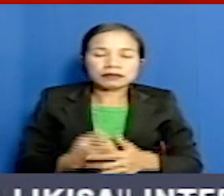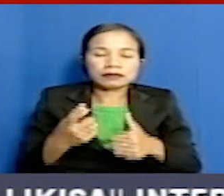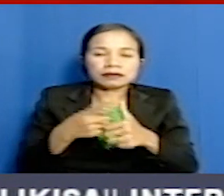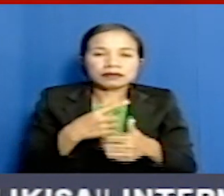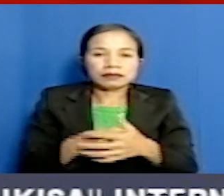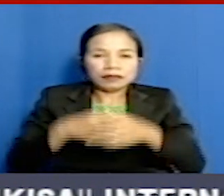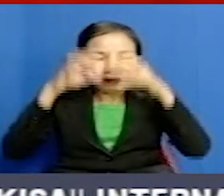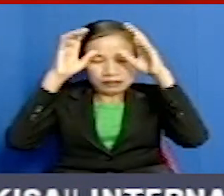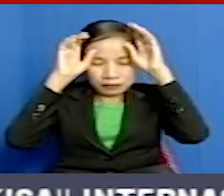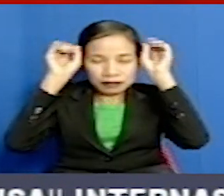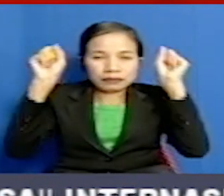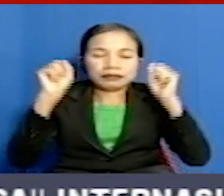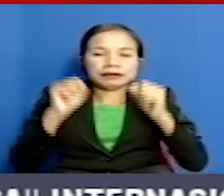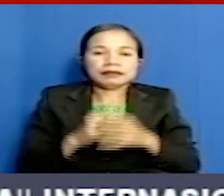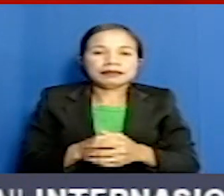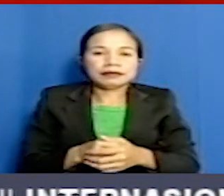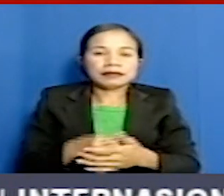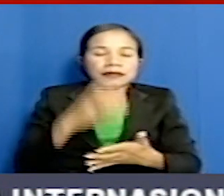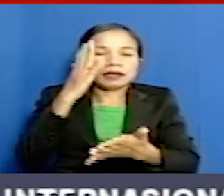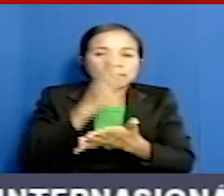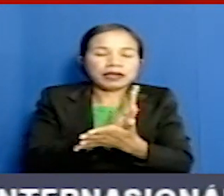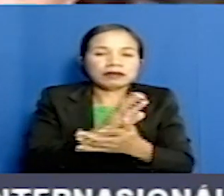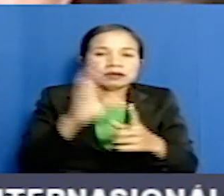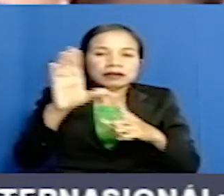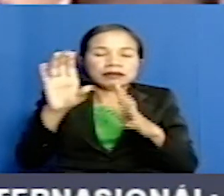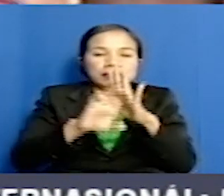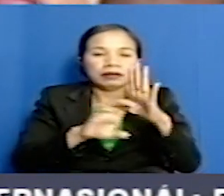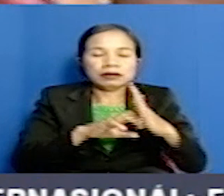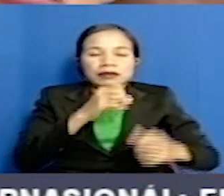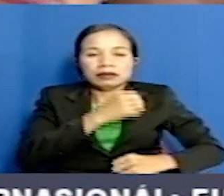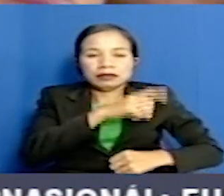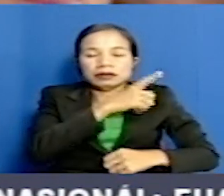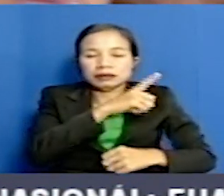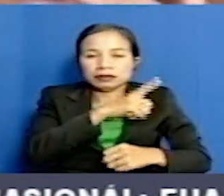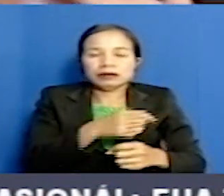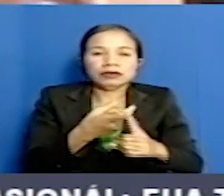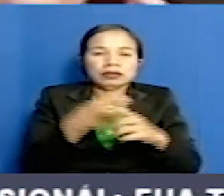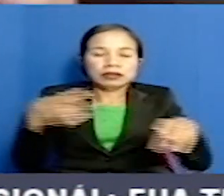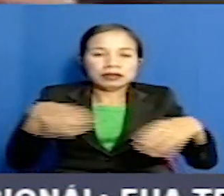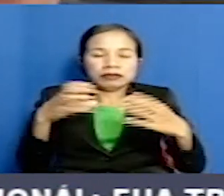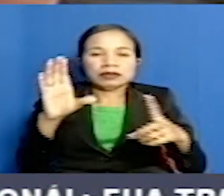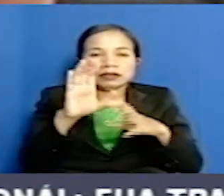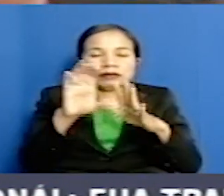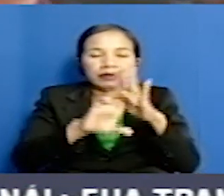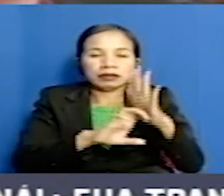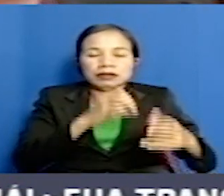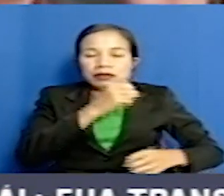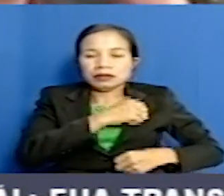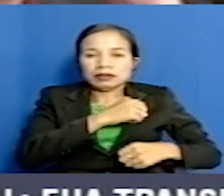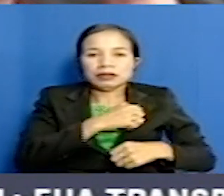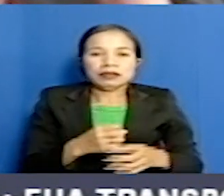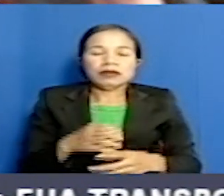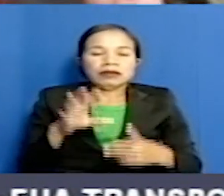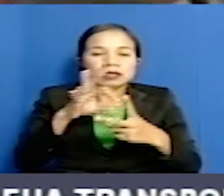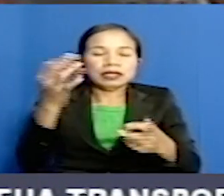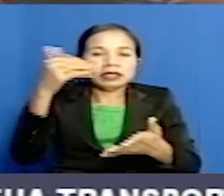né, presidente da República, e general na tenente general Lerana Timur, o senhor cargo, chefe de Estado-Maior General Força Armada. Rodino